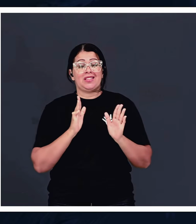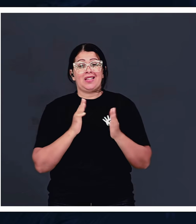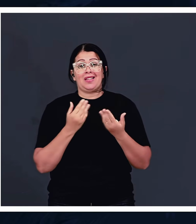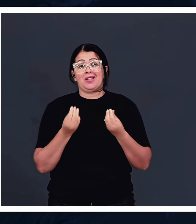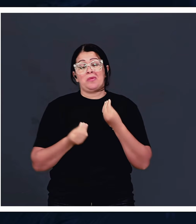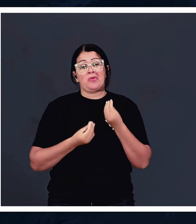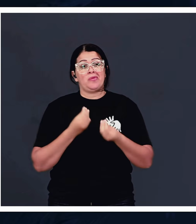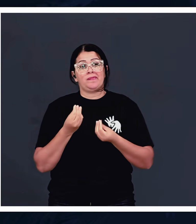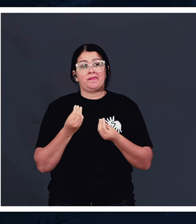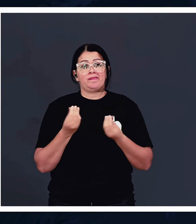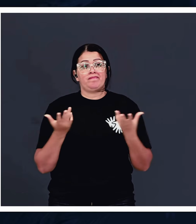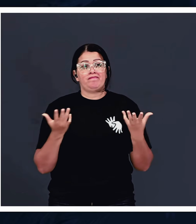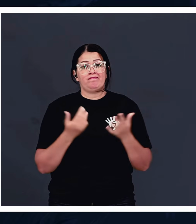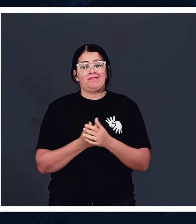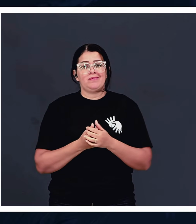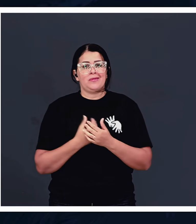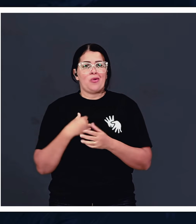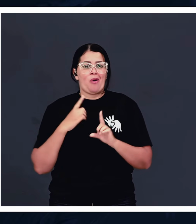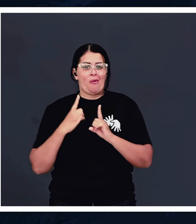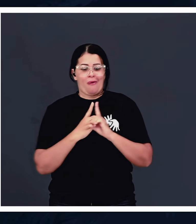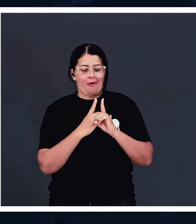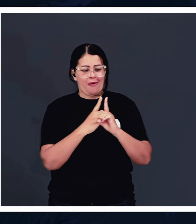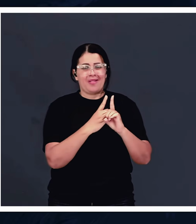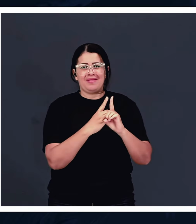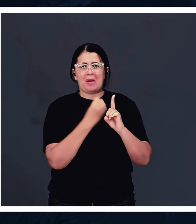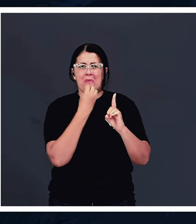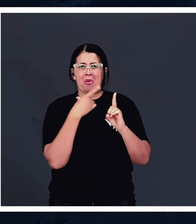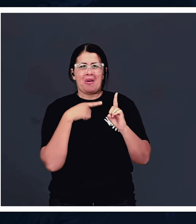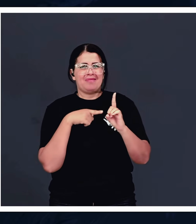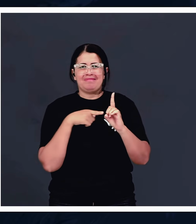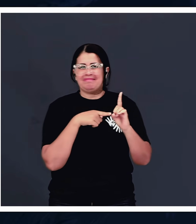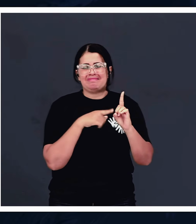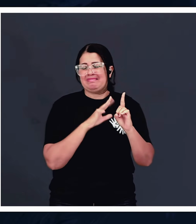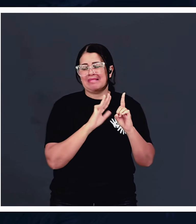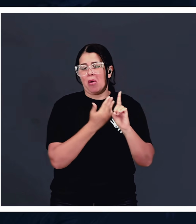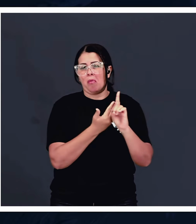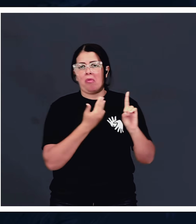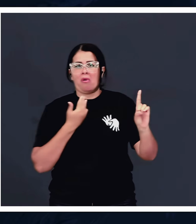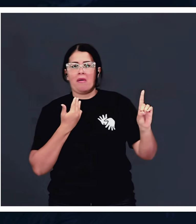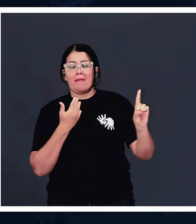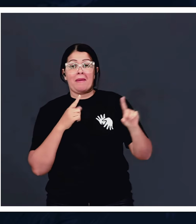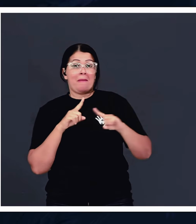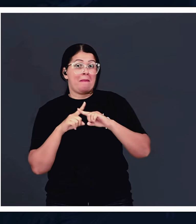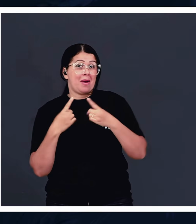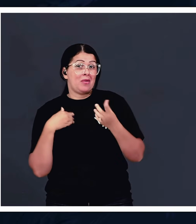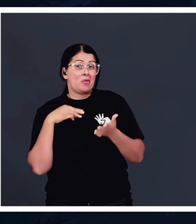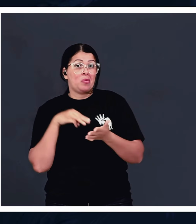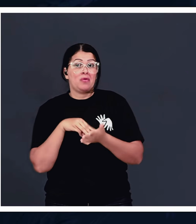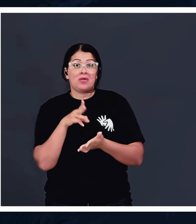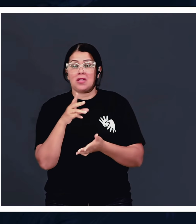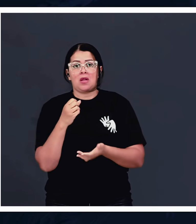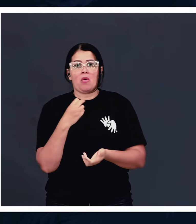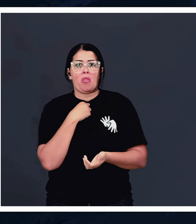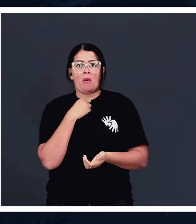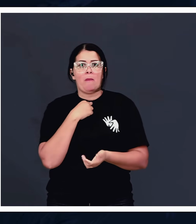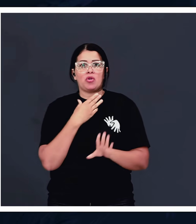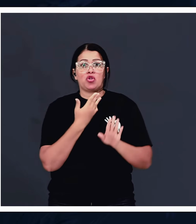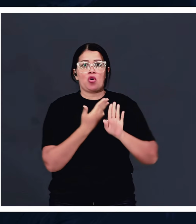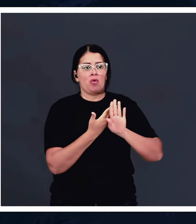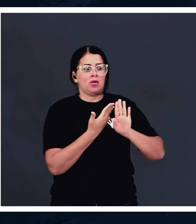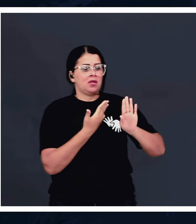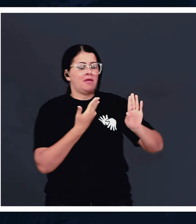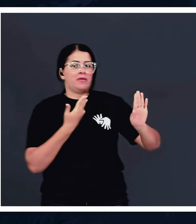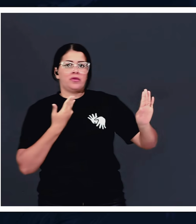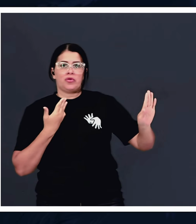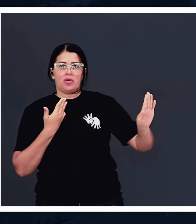é mais uma companhia boa para você, mas por algum motivo você não pode simplesmente se afastar dele.